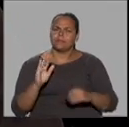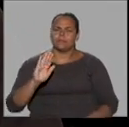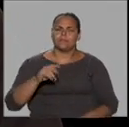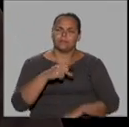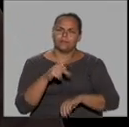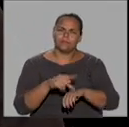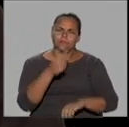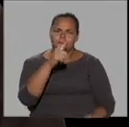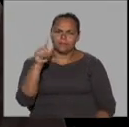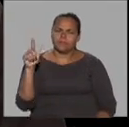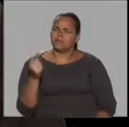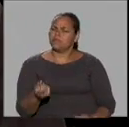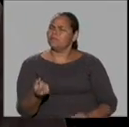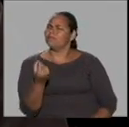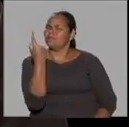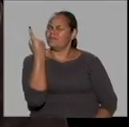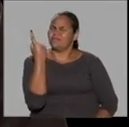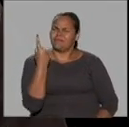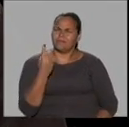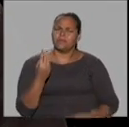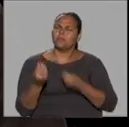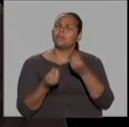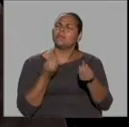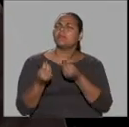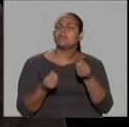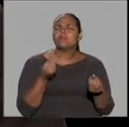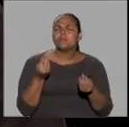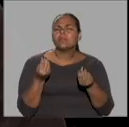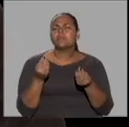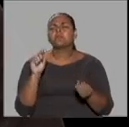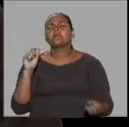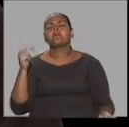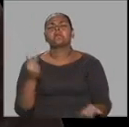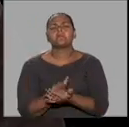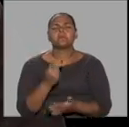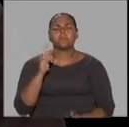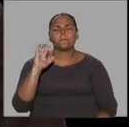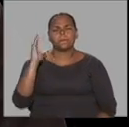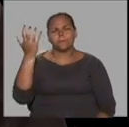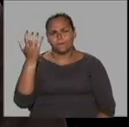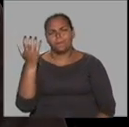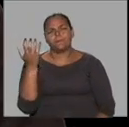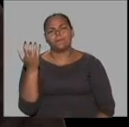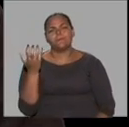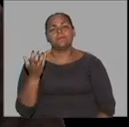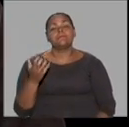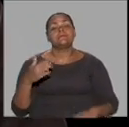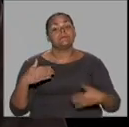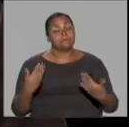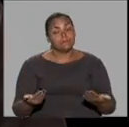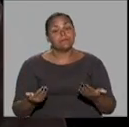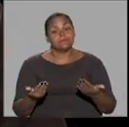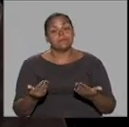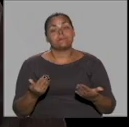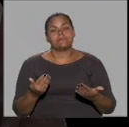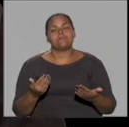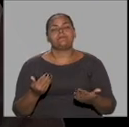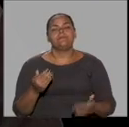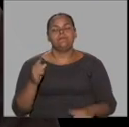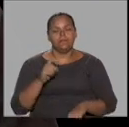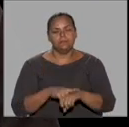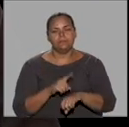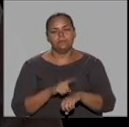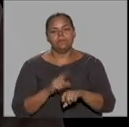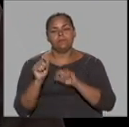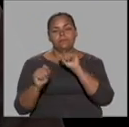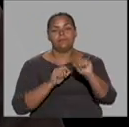de fora, estranho isso, entendeu? O que está acontecendo, né? Então, foi